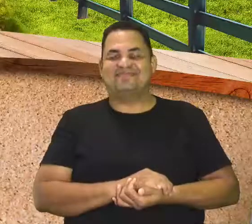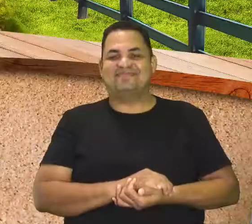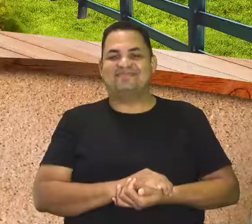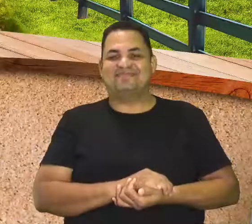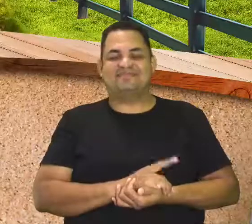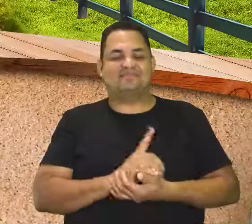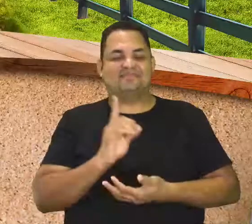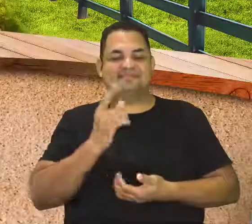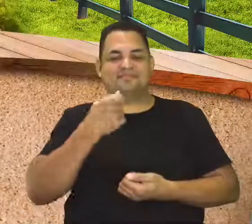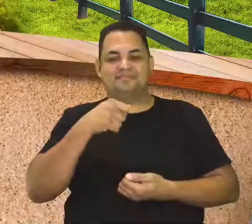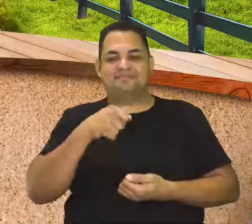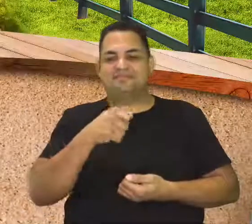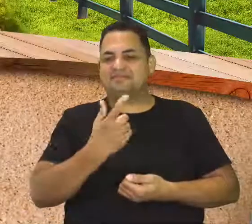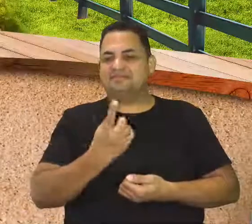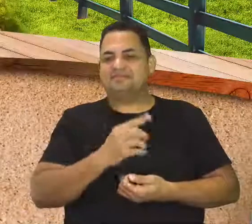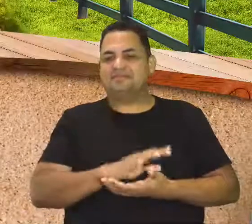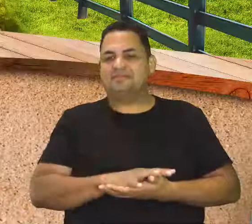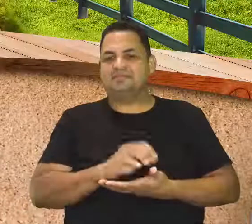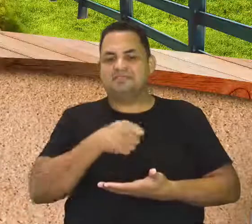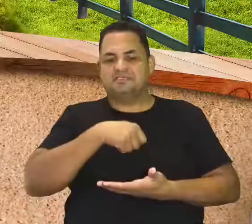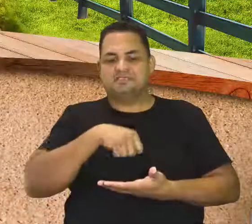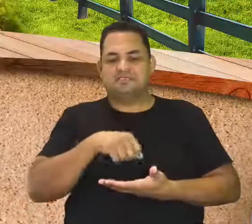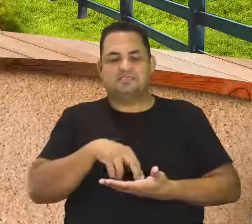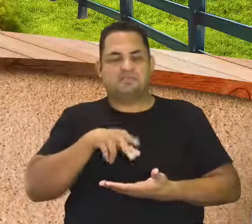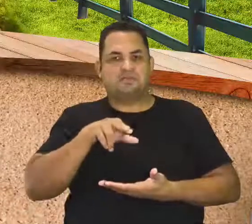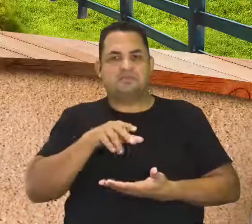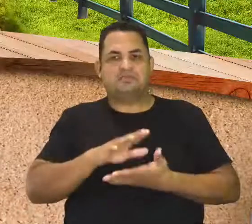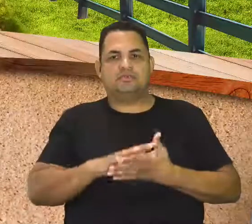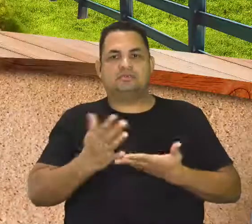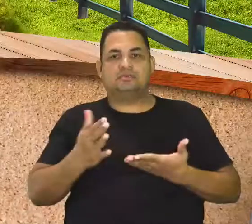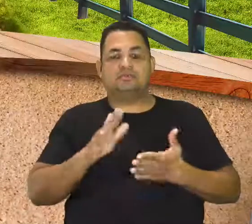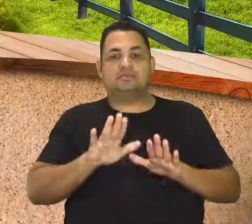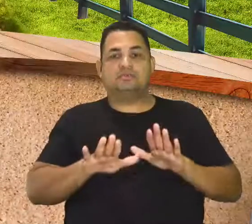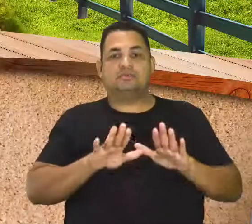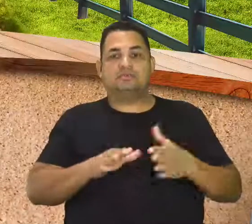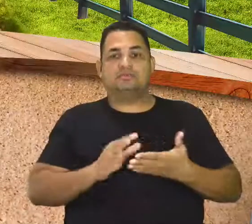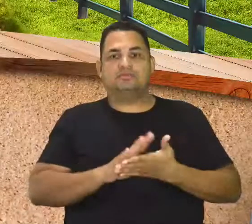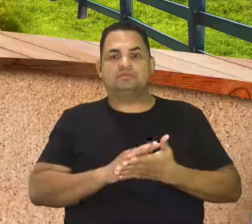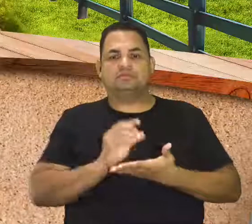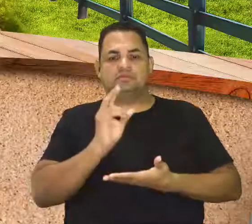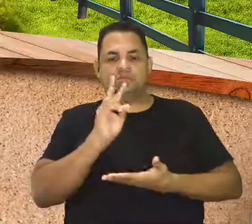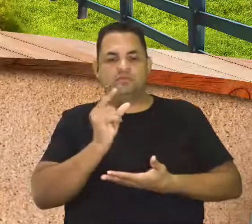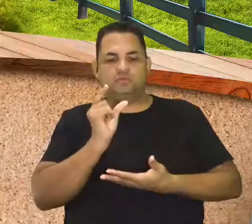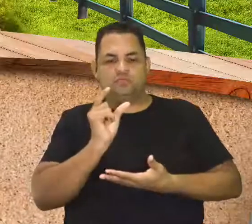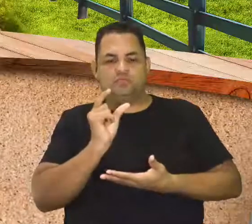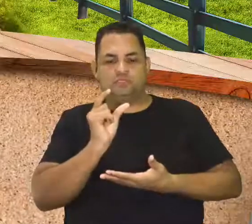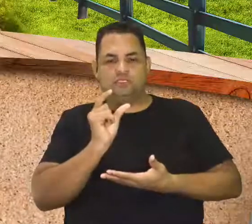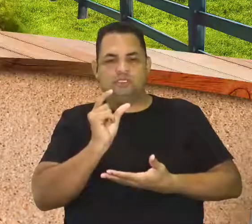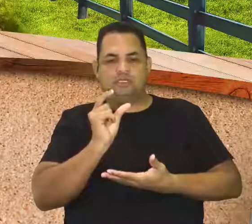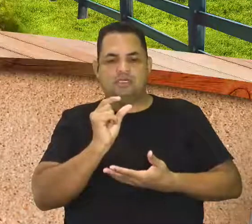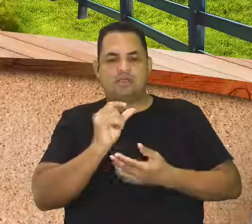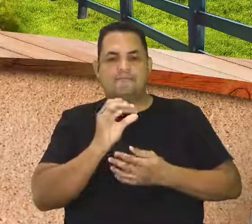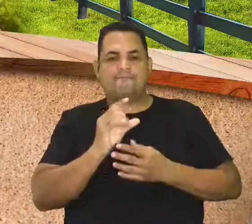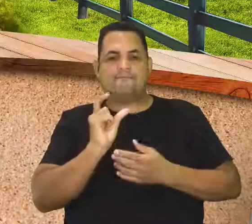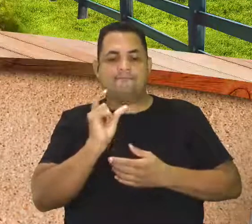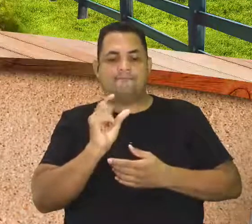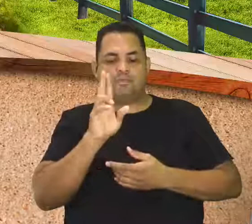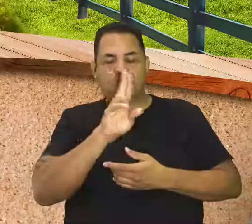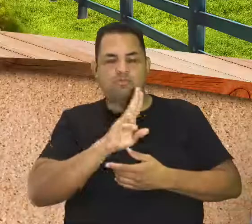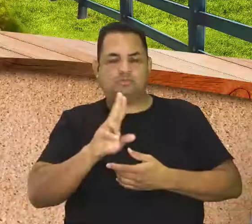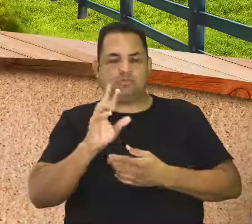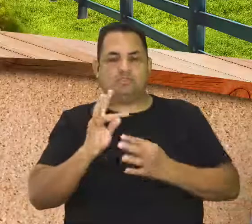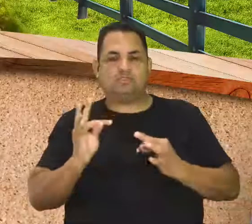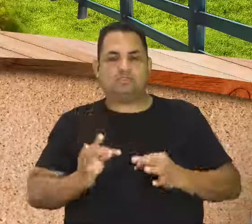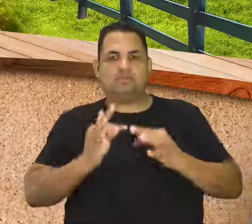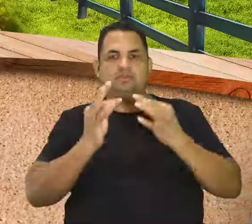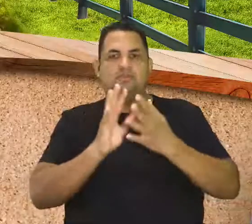Não precisa estar escrito com as mesmas palavras. Muitas vezes eu coloquei o termo técnico e você descreveu o termo técnico, está correto do